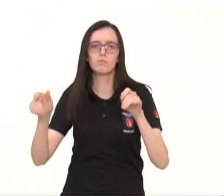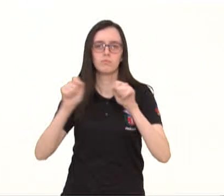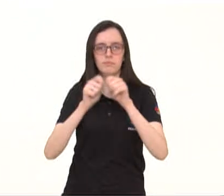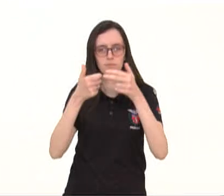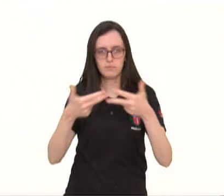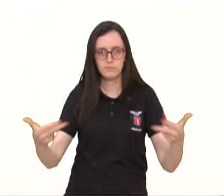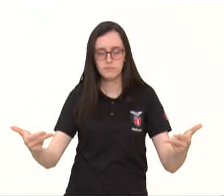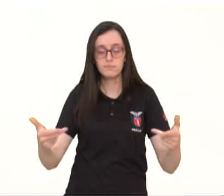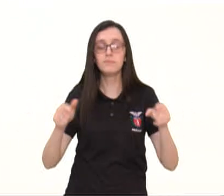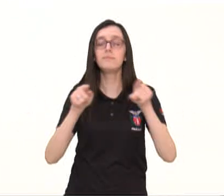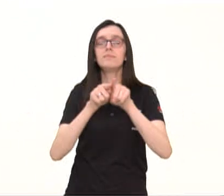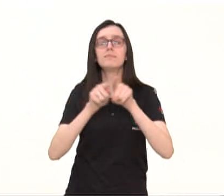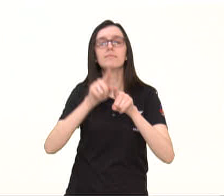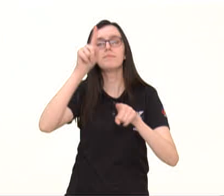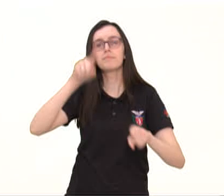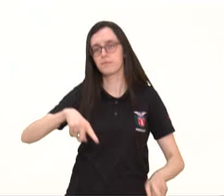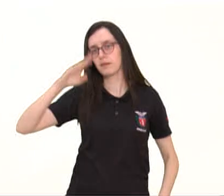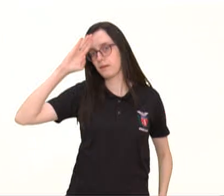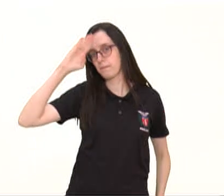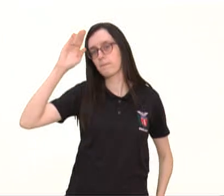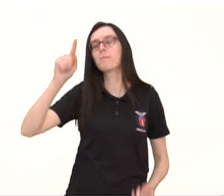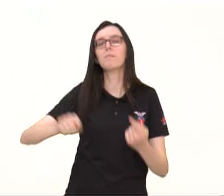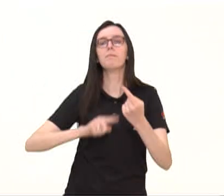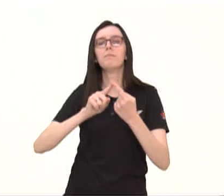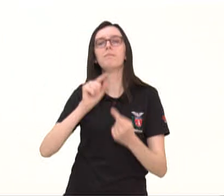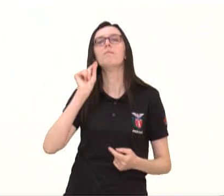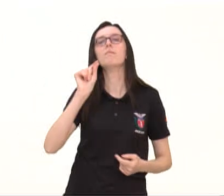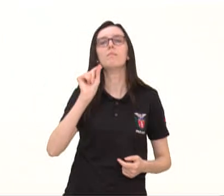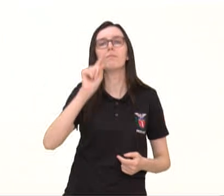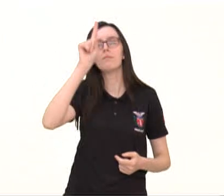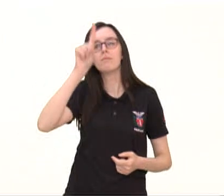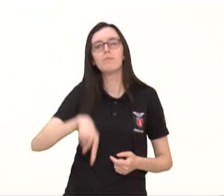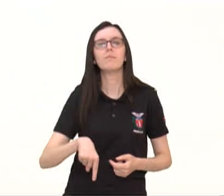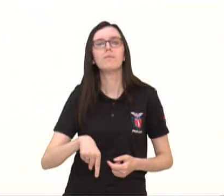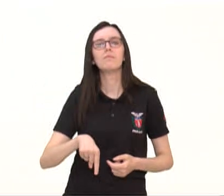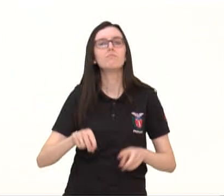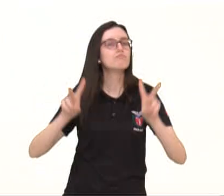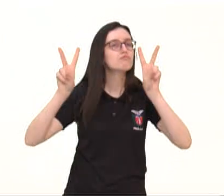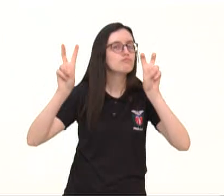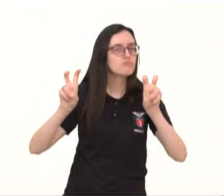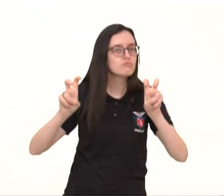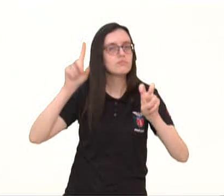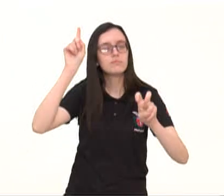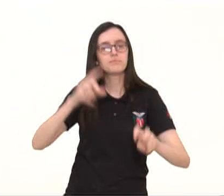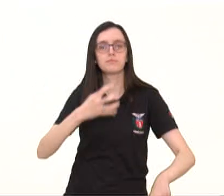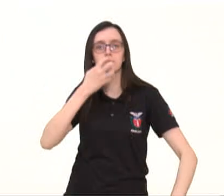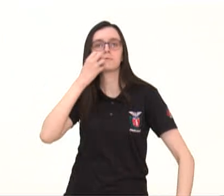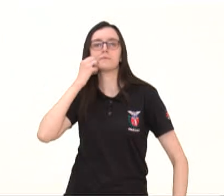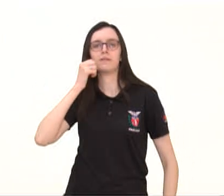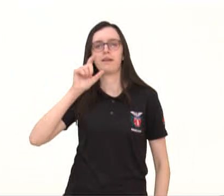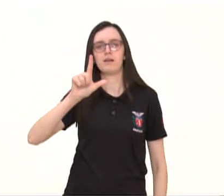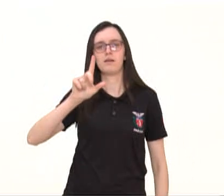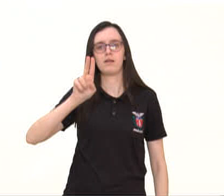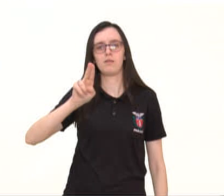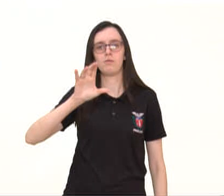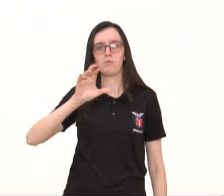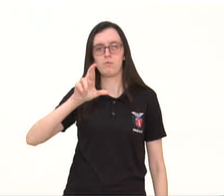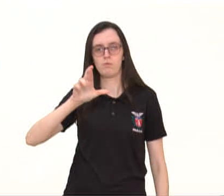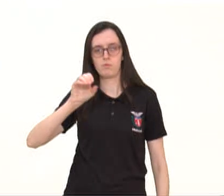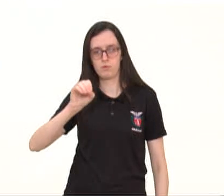E tem como principal objetivo a questão do lucro. É o